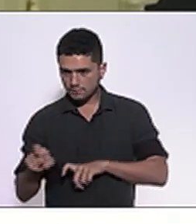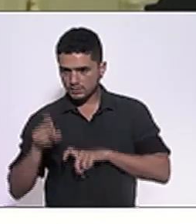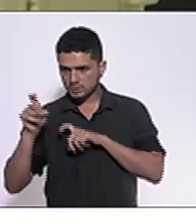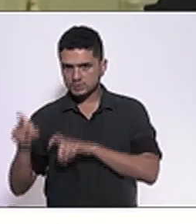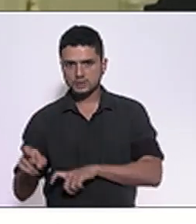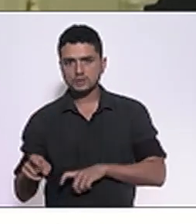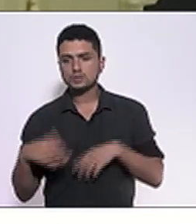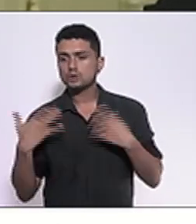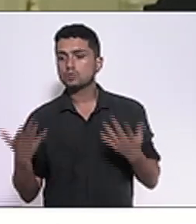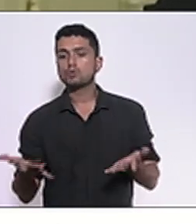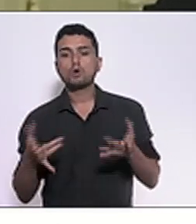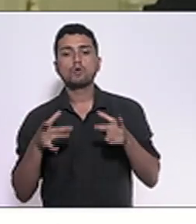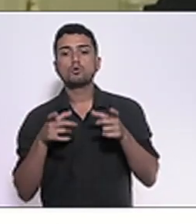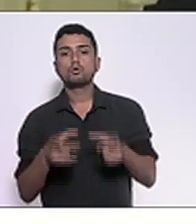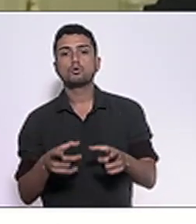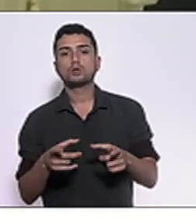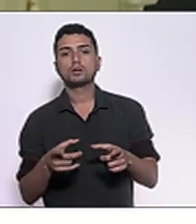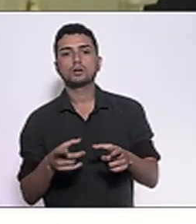lugar?